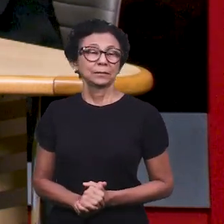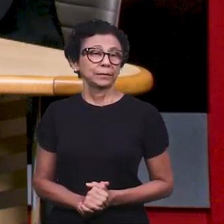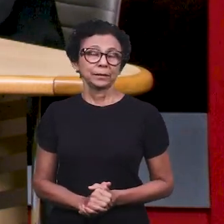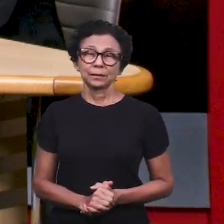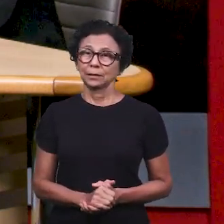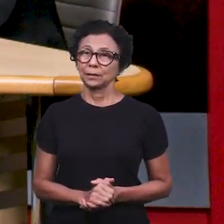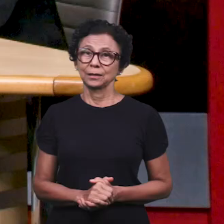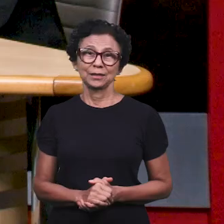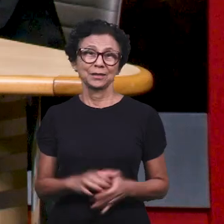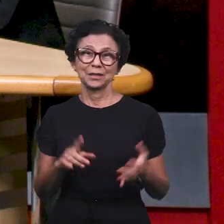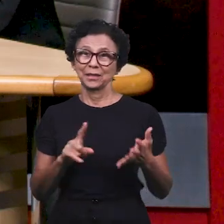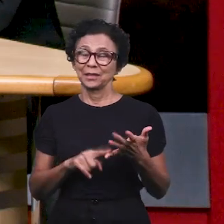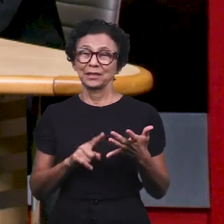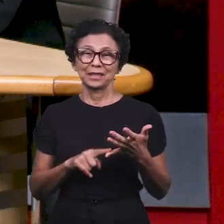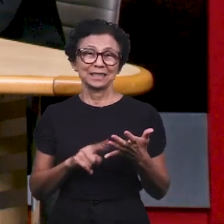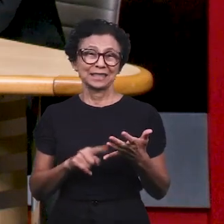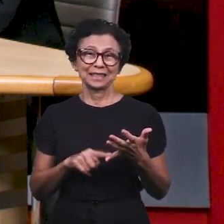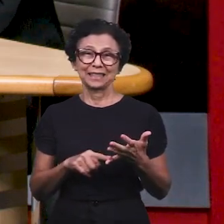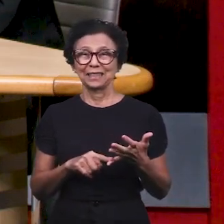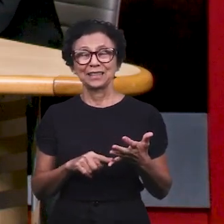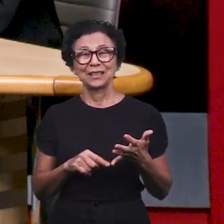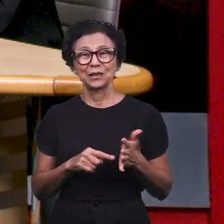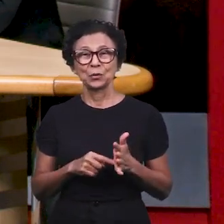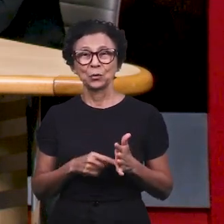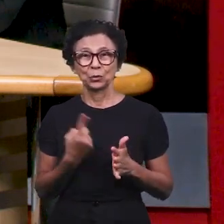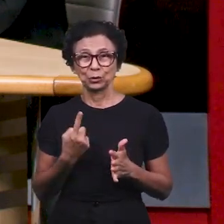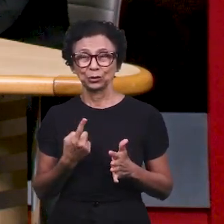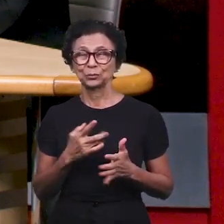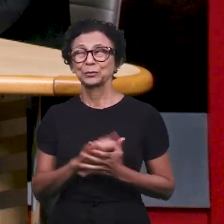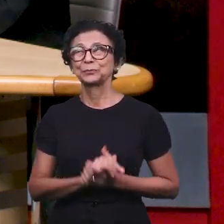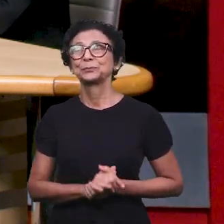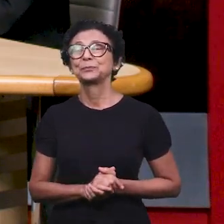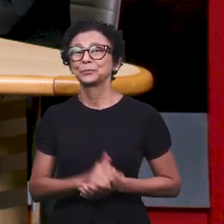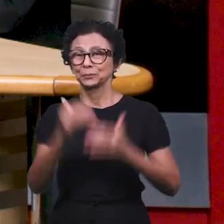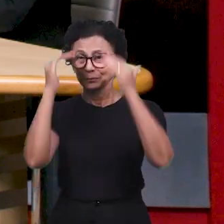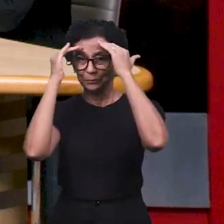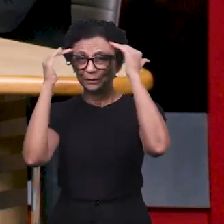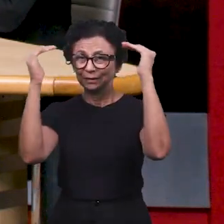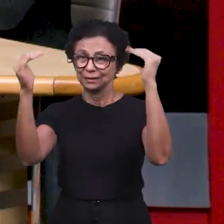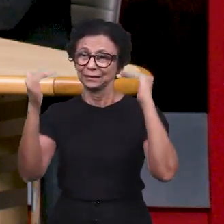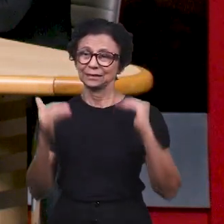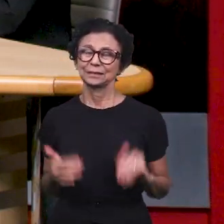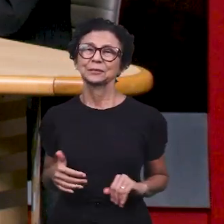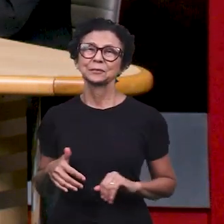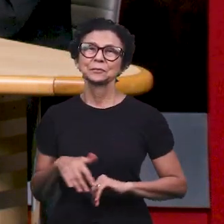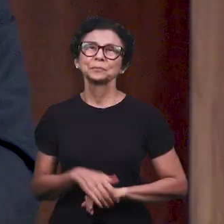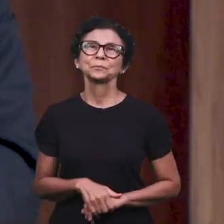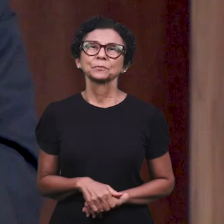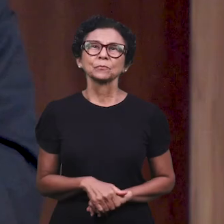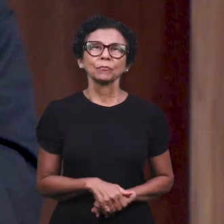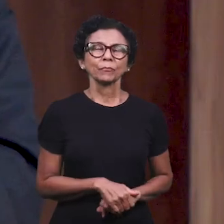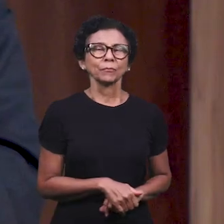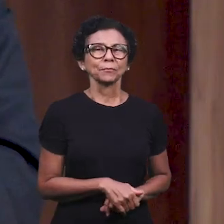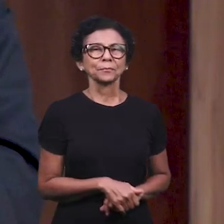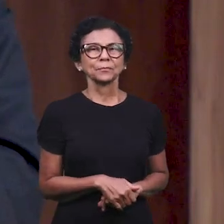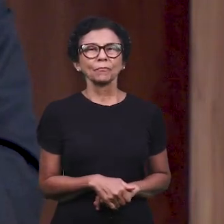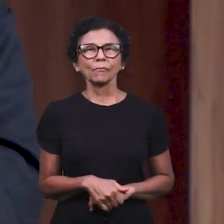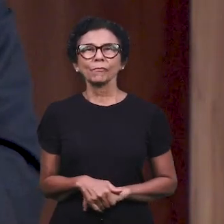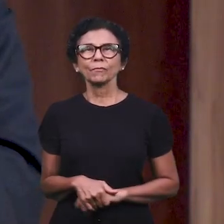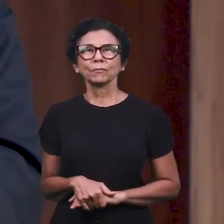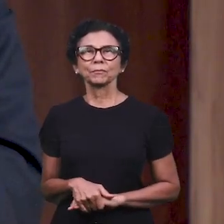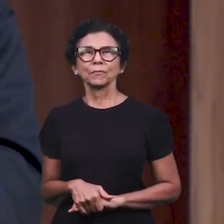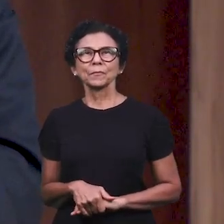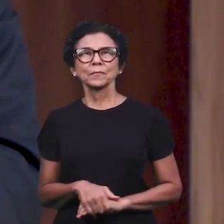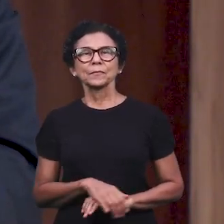e tem que fazer, porque senão o mais velho é quem manda na casa. Então, o mais novo, de